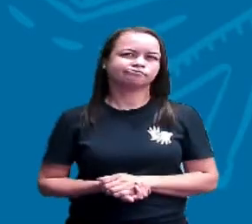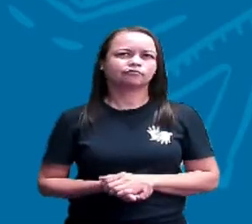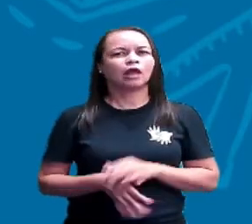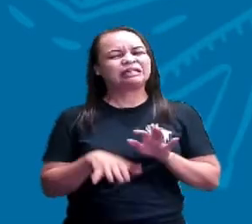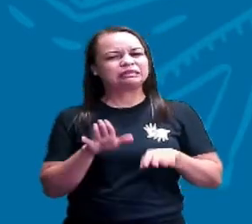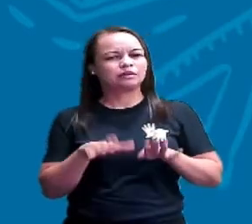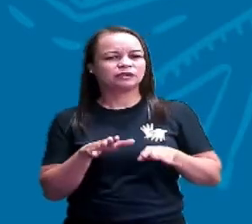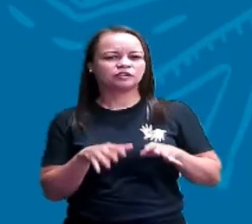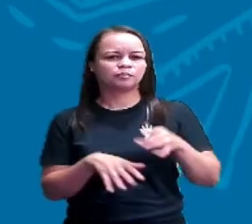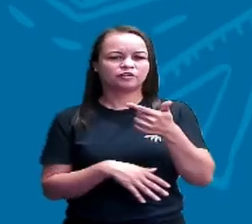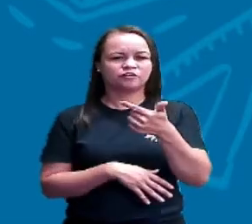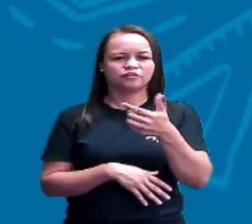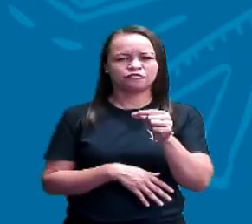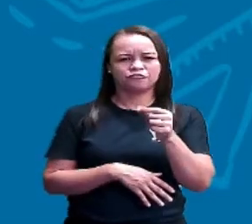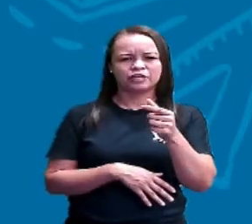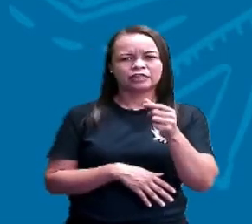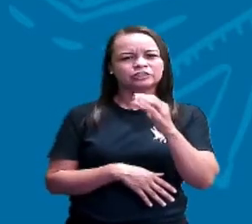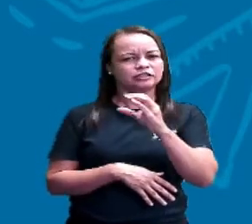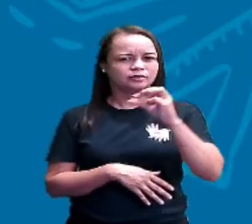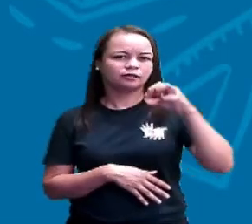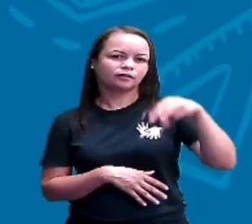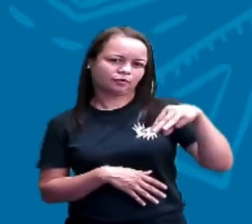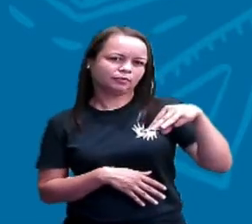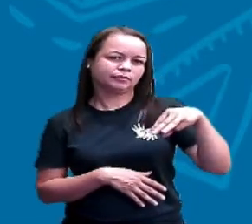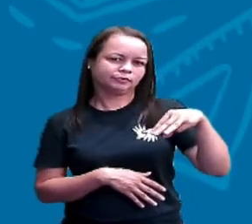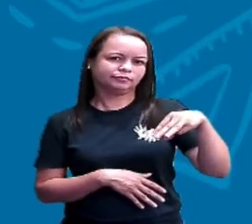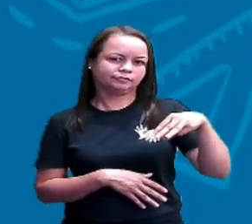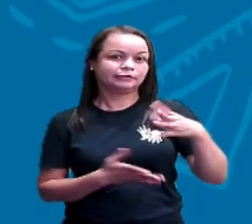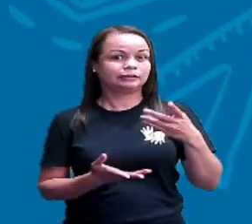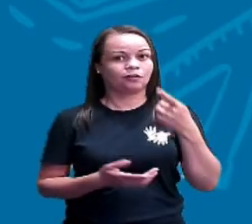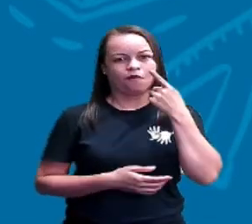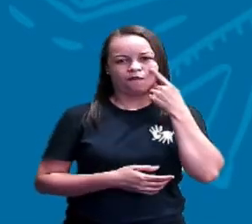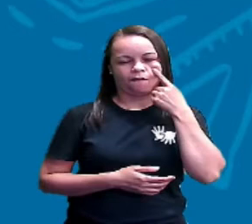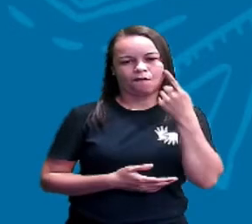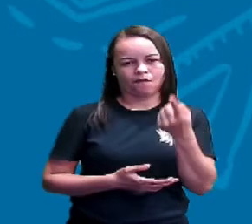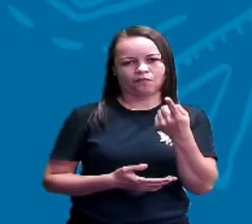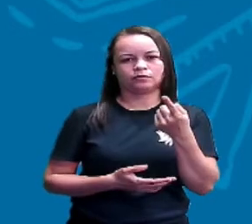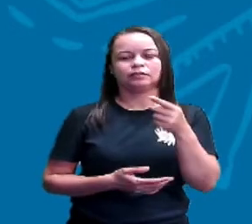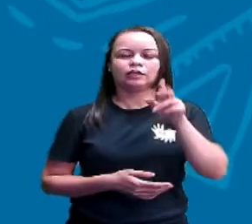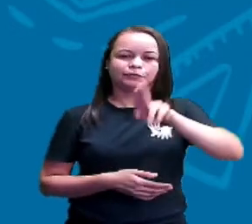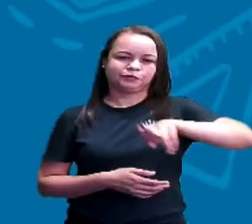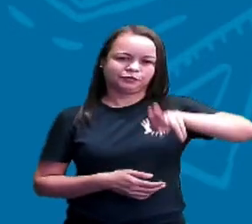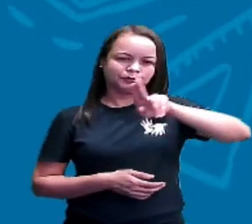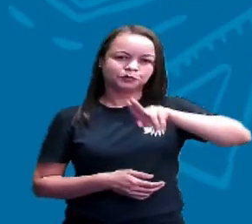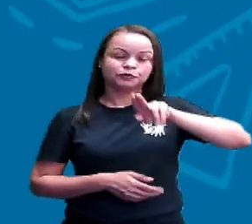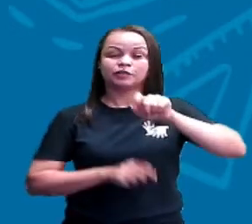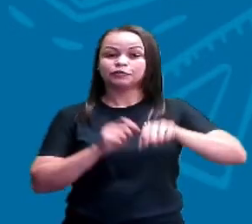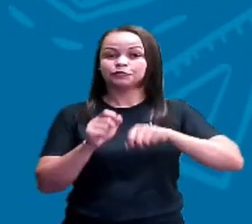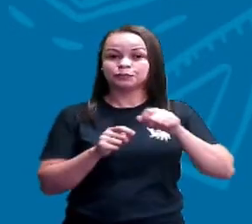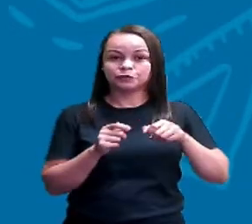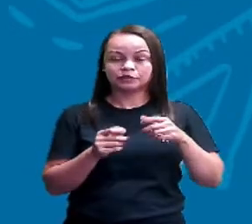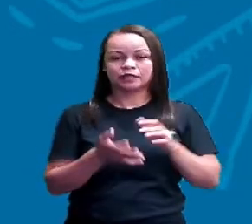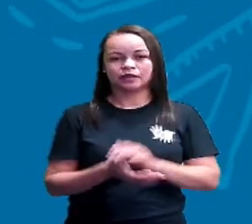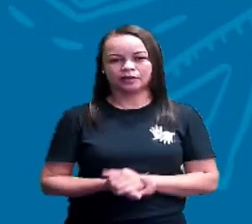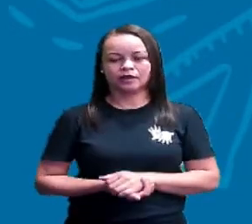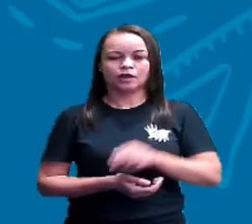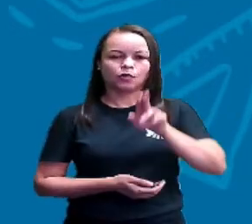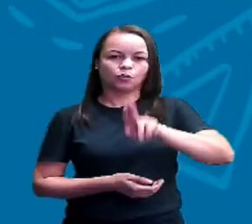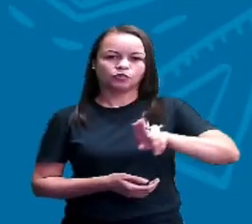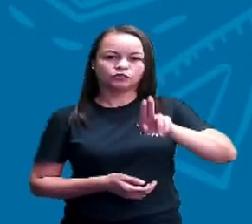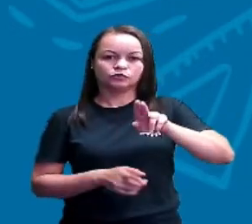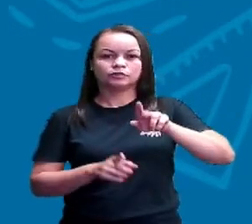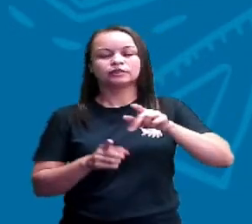Uns 20 aí centímetros. Olha aí a gente usando a nossa unidade